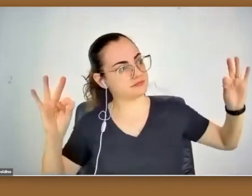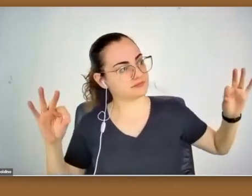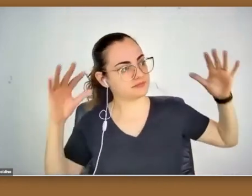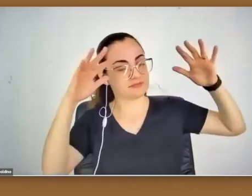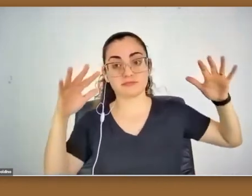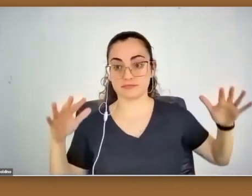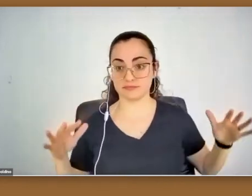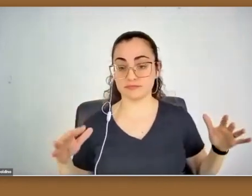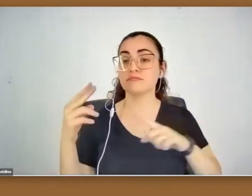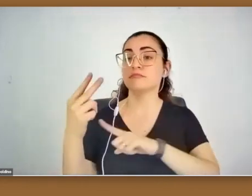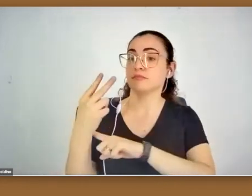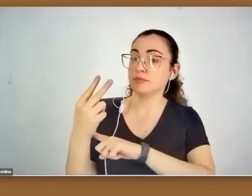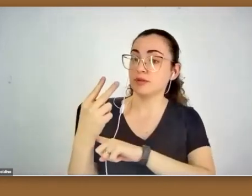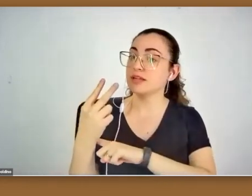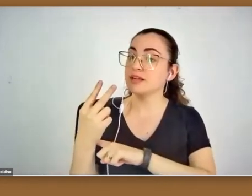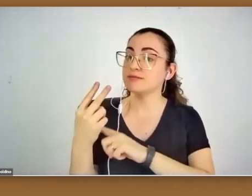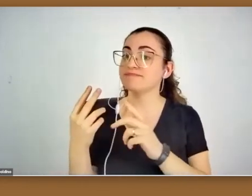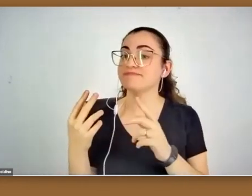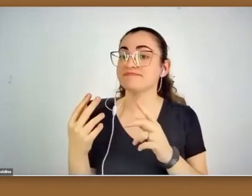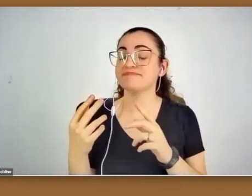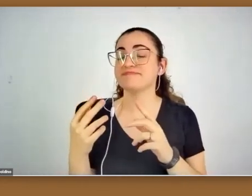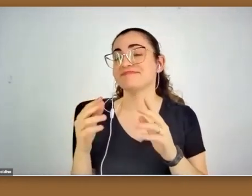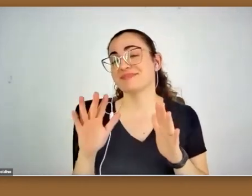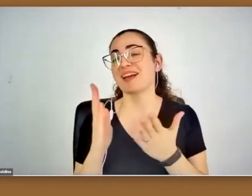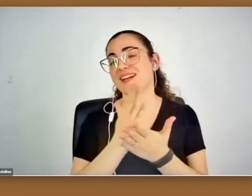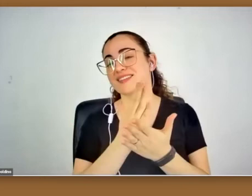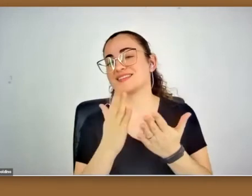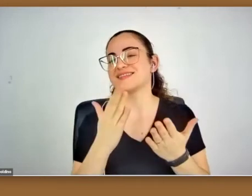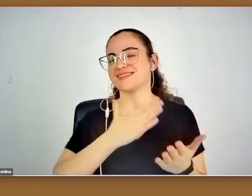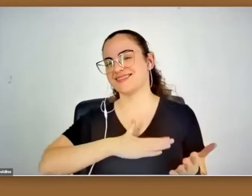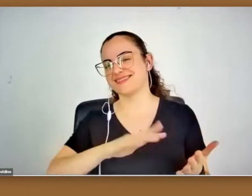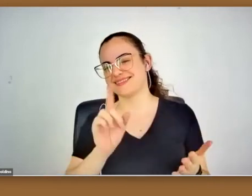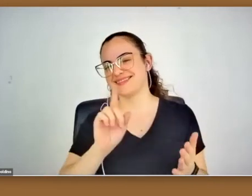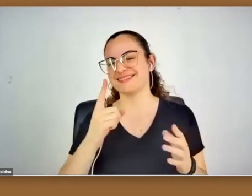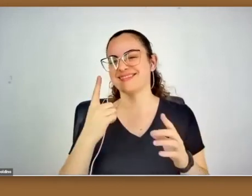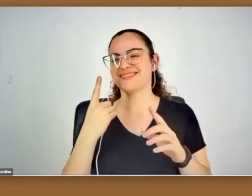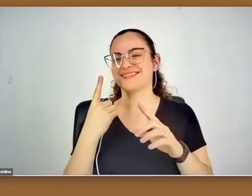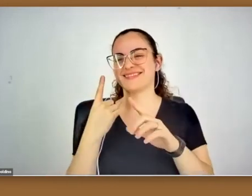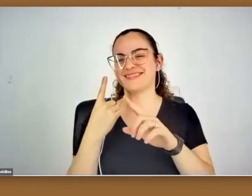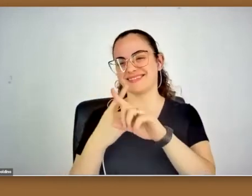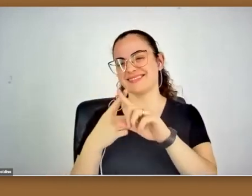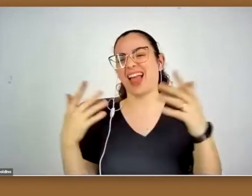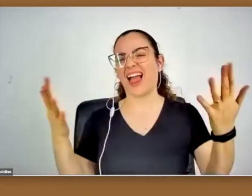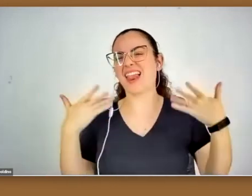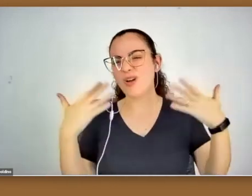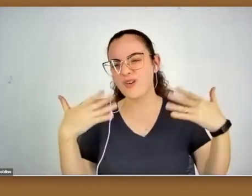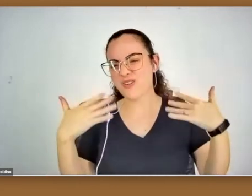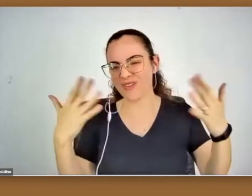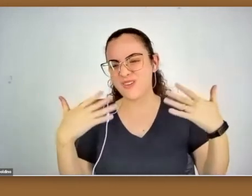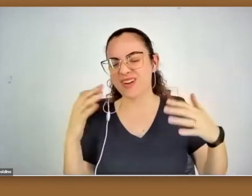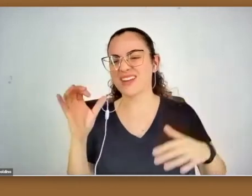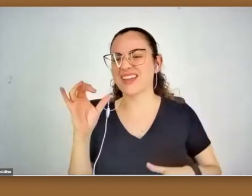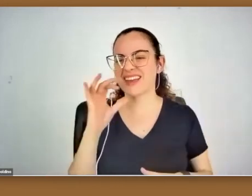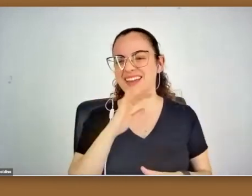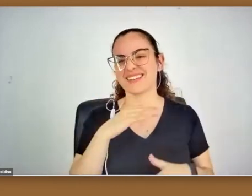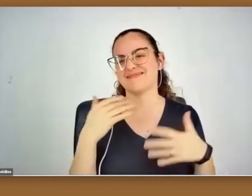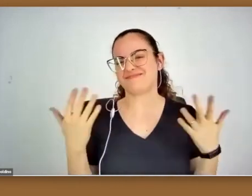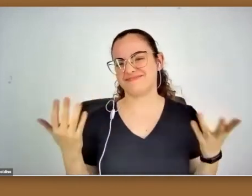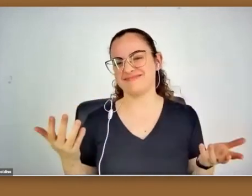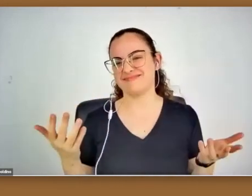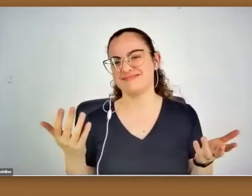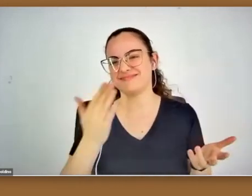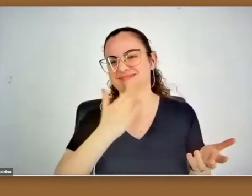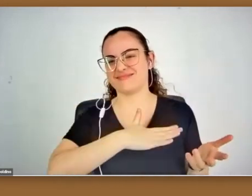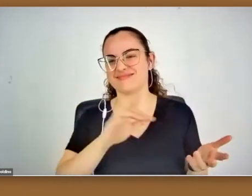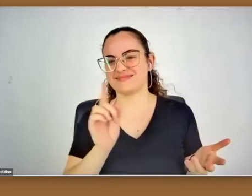de malária. Só que aí, né, exige dificuldade que as pessoas, né, tá muito quente, vou dormir com cortinado,